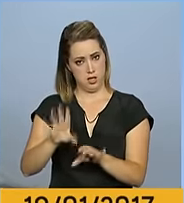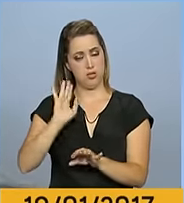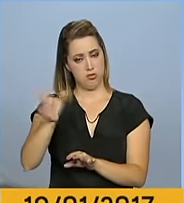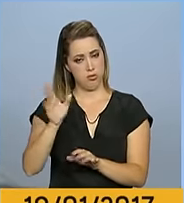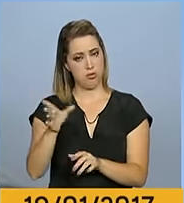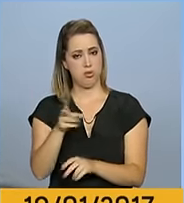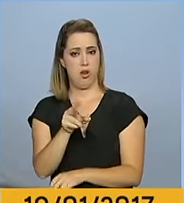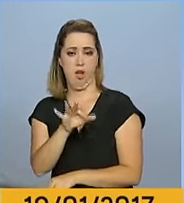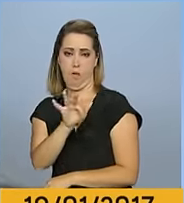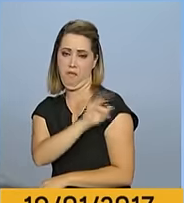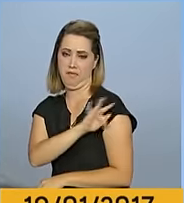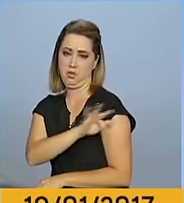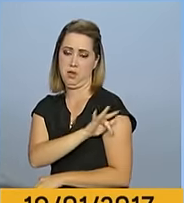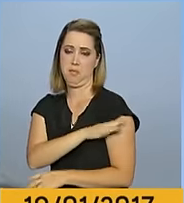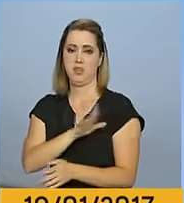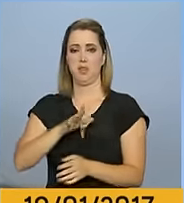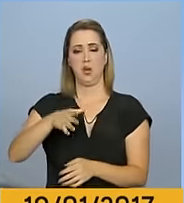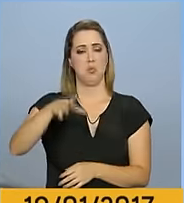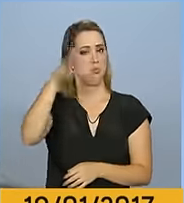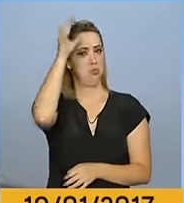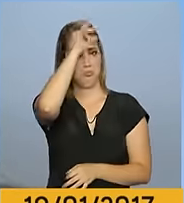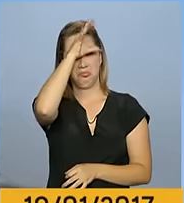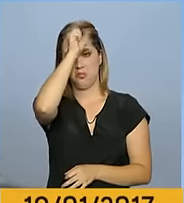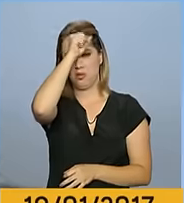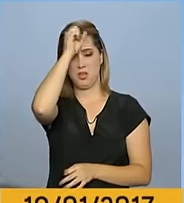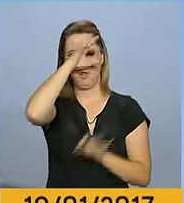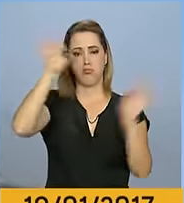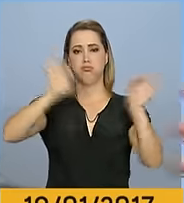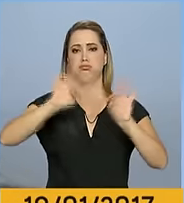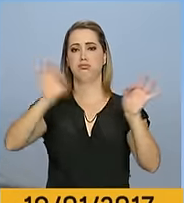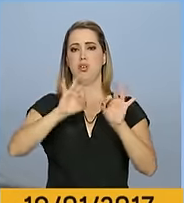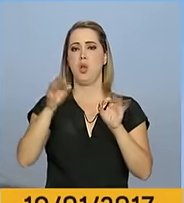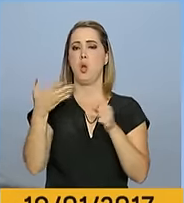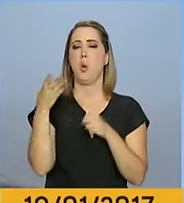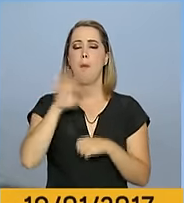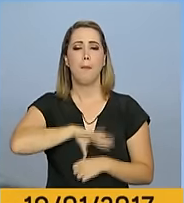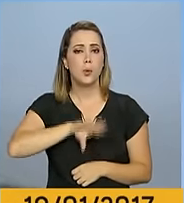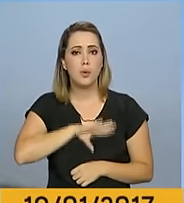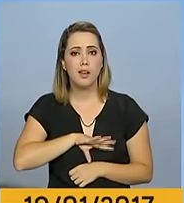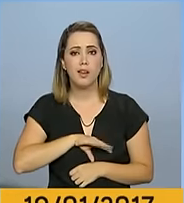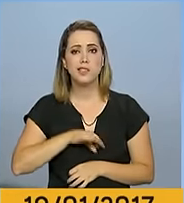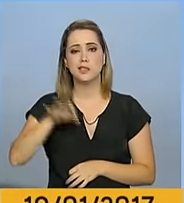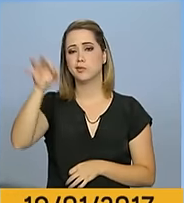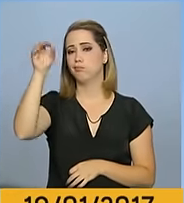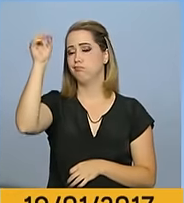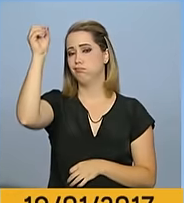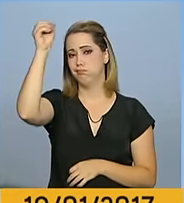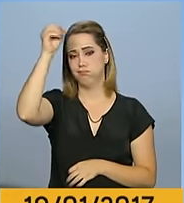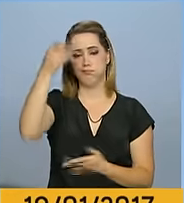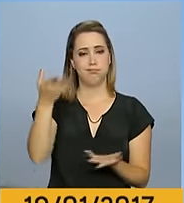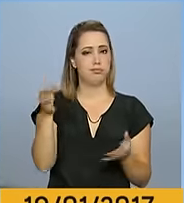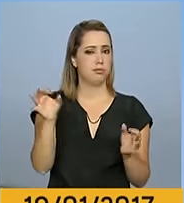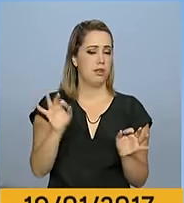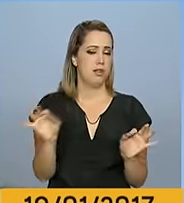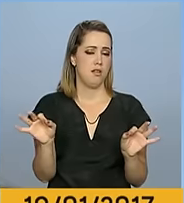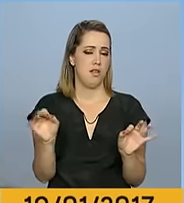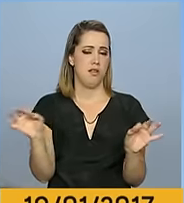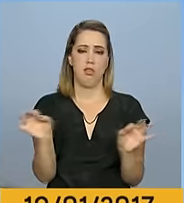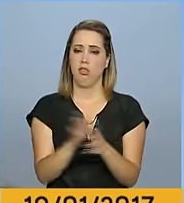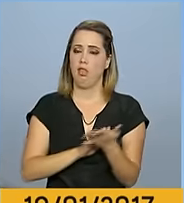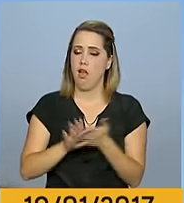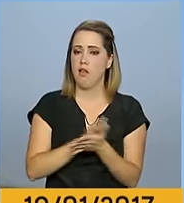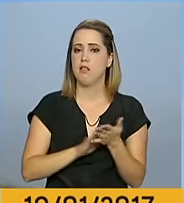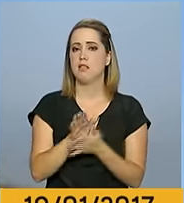Ele ainda não sabe português, não sabe multiplicar, dividir, etc. Fruto de um certo